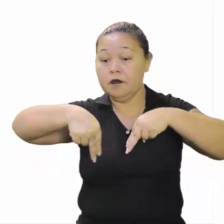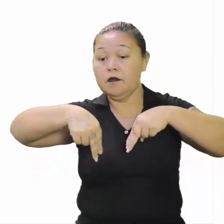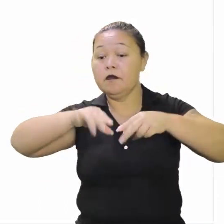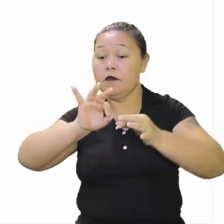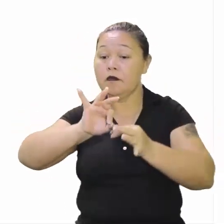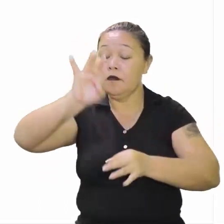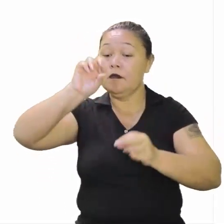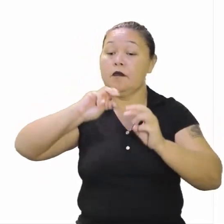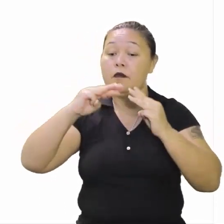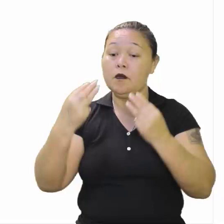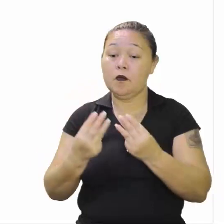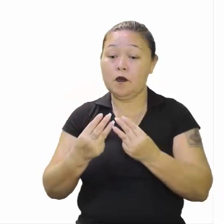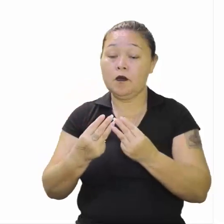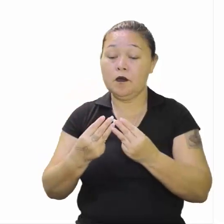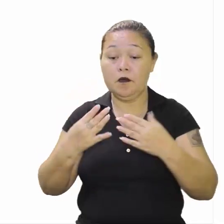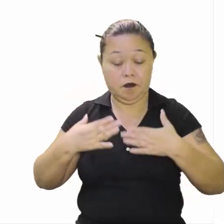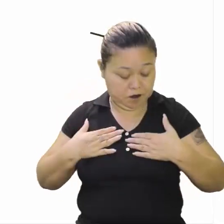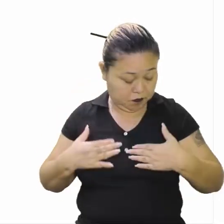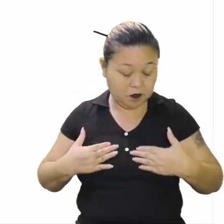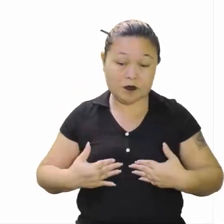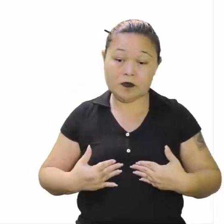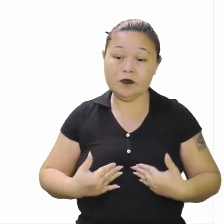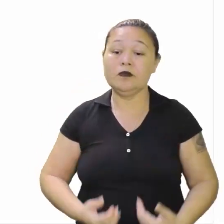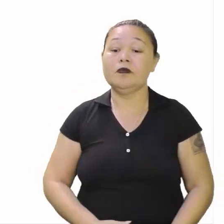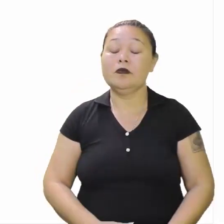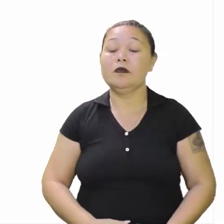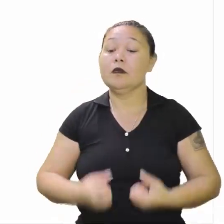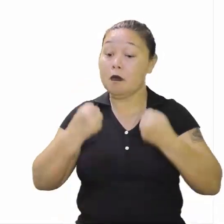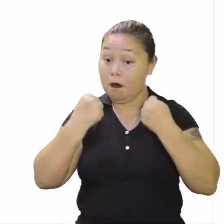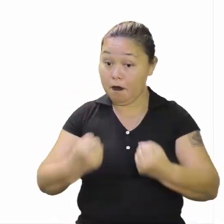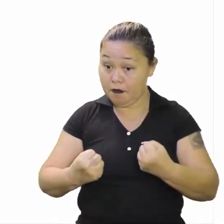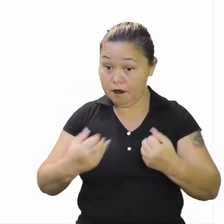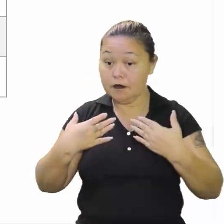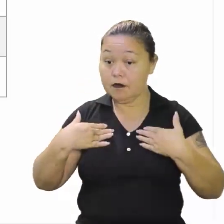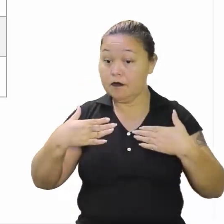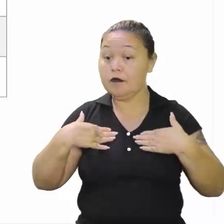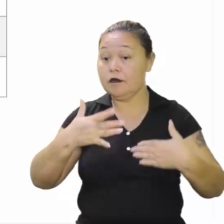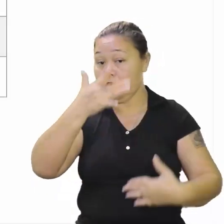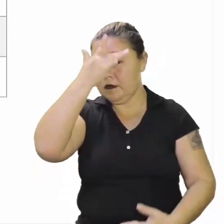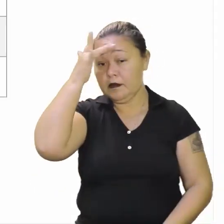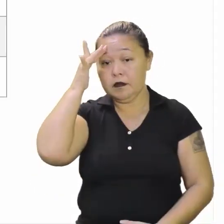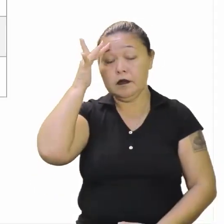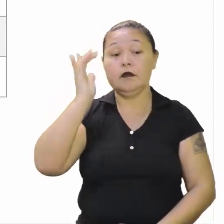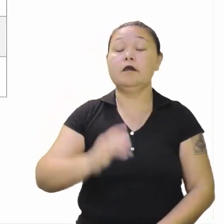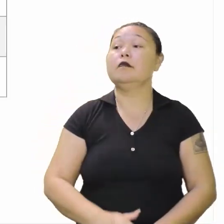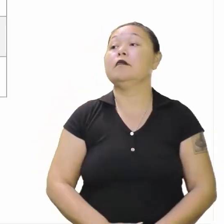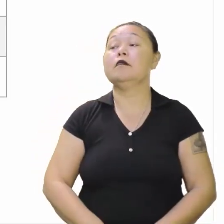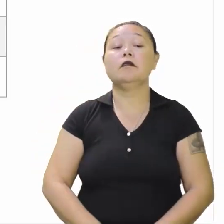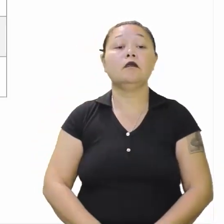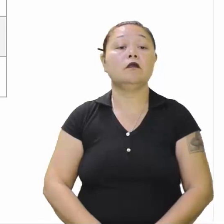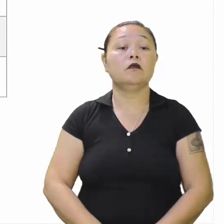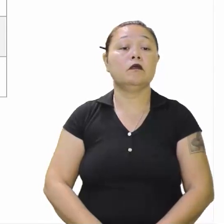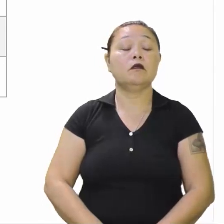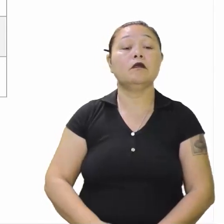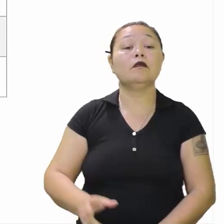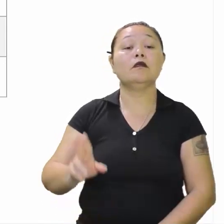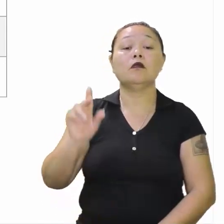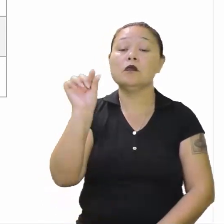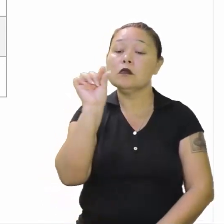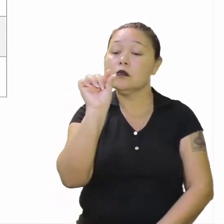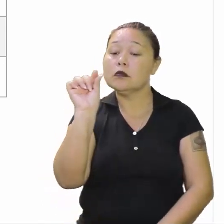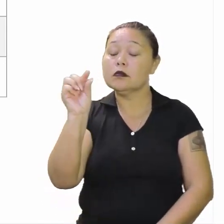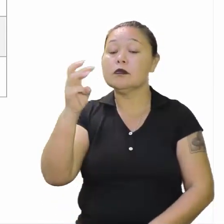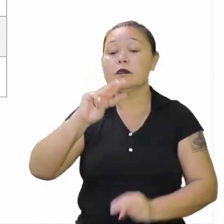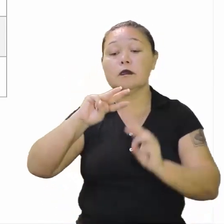medir a massa corpórea, ou seja, de medir o peso da pessoa. É isso mesmo? Com relação a unidades de